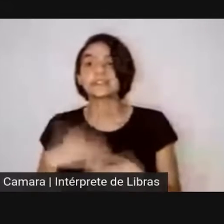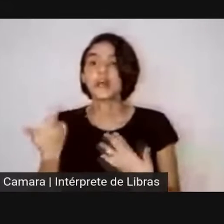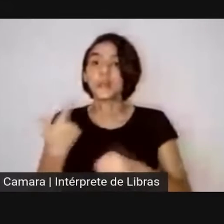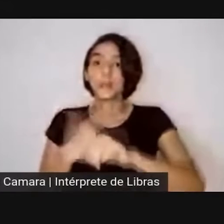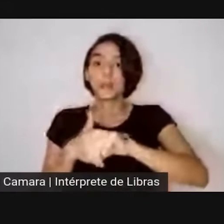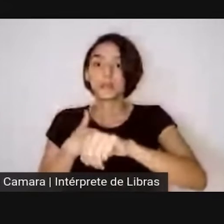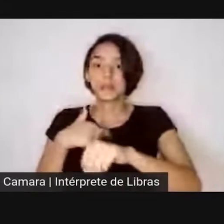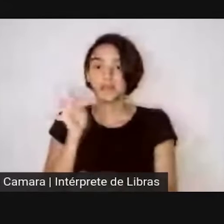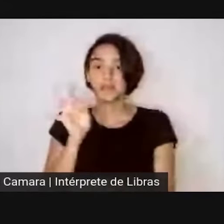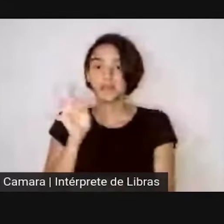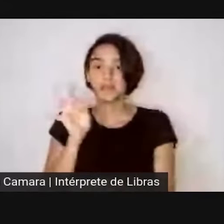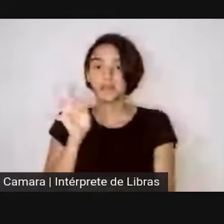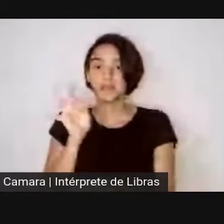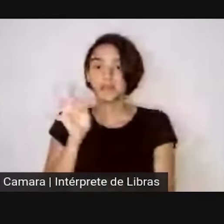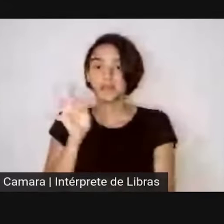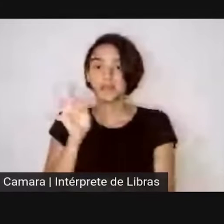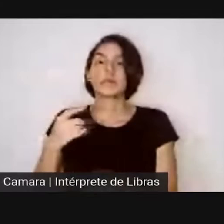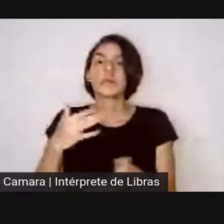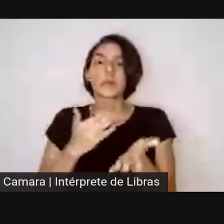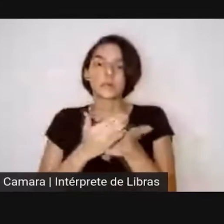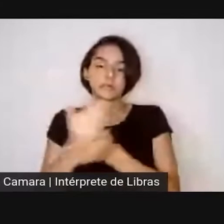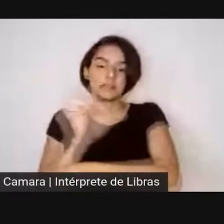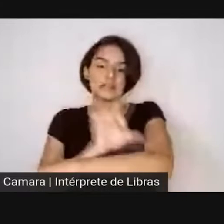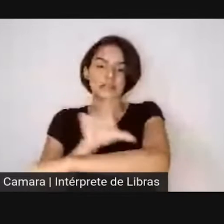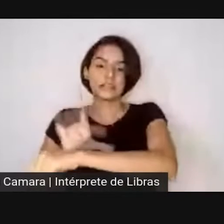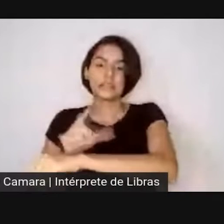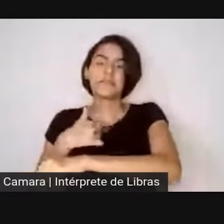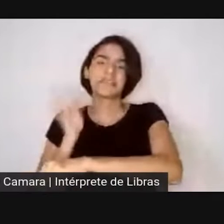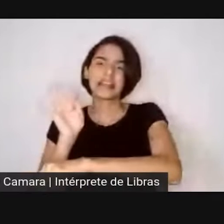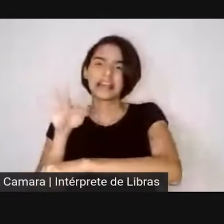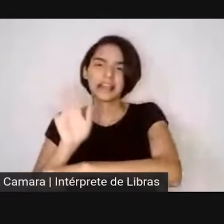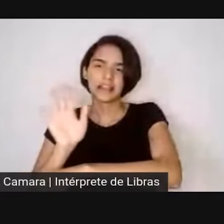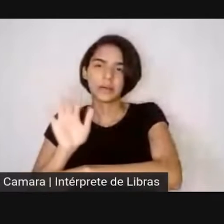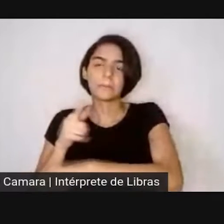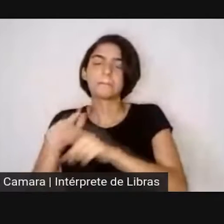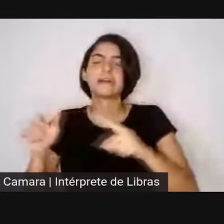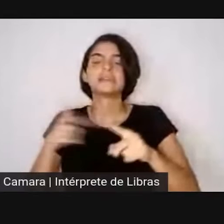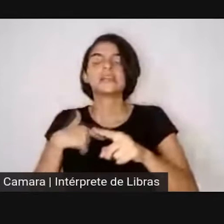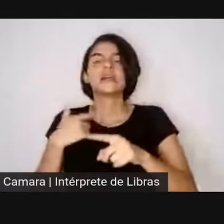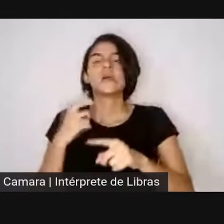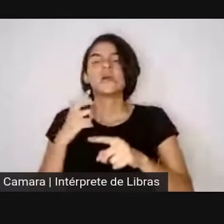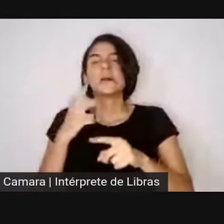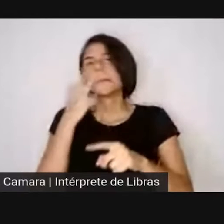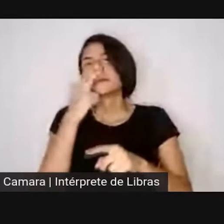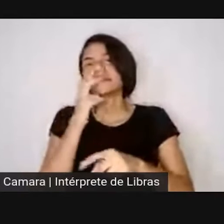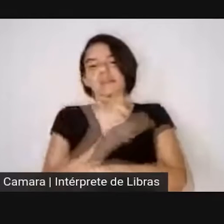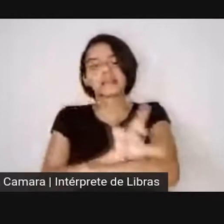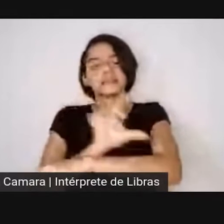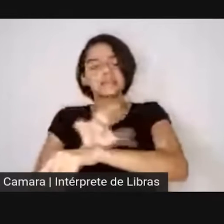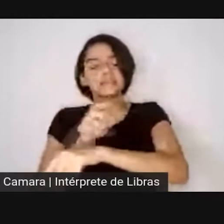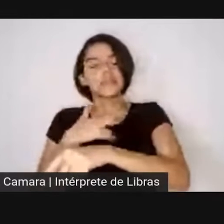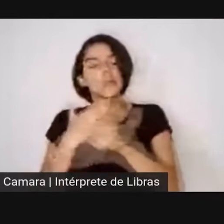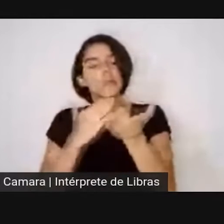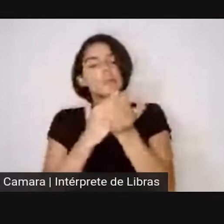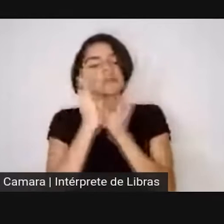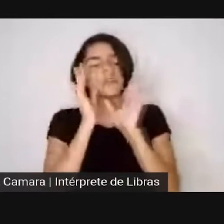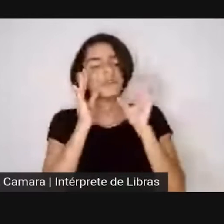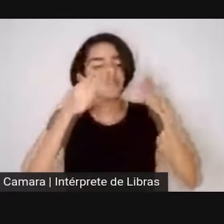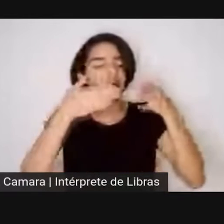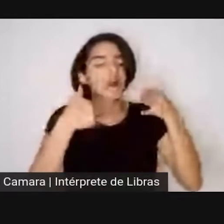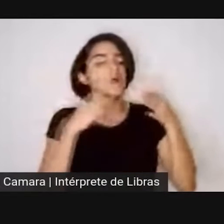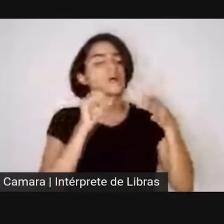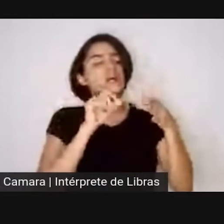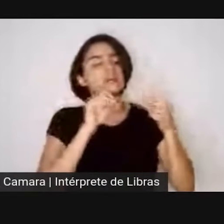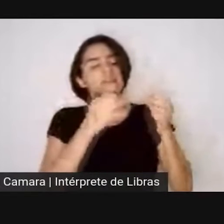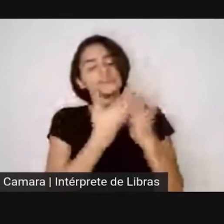não ter terminado, eu tentei direcionar meu pensamento, ao meu estudo, a pessoas com